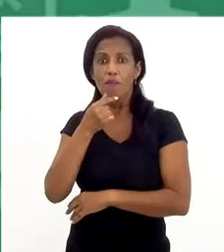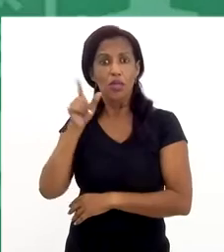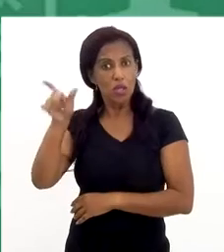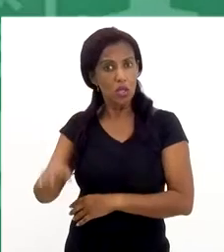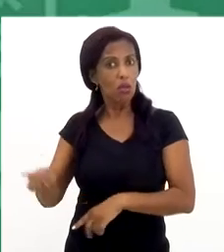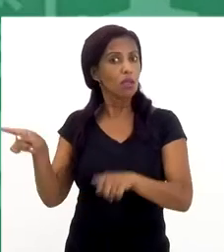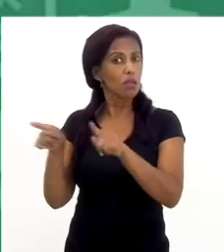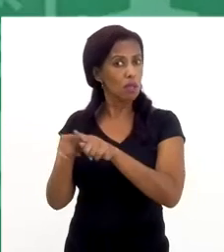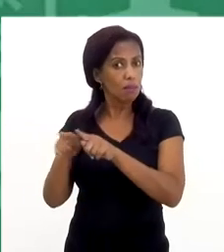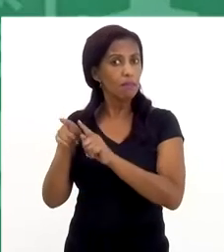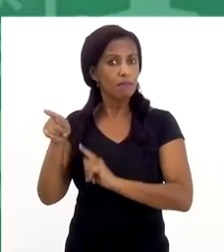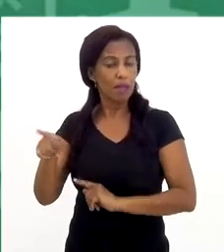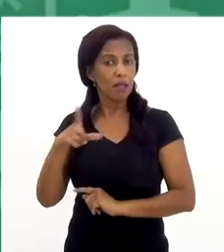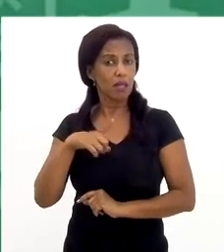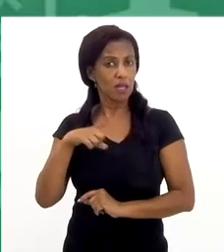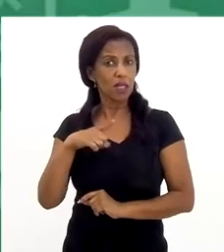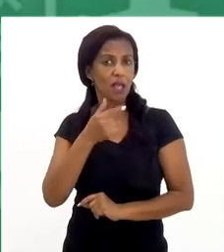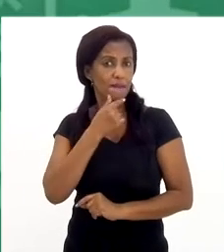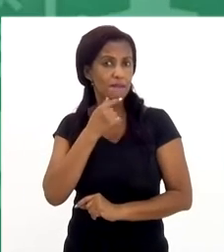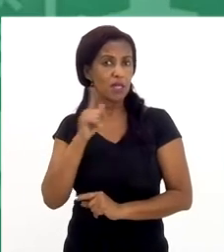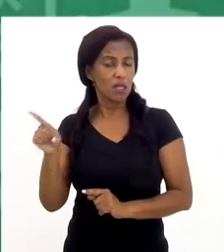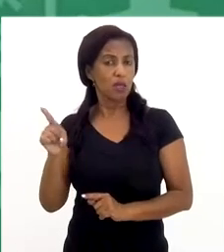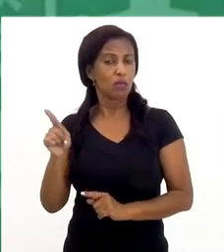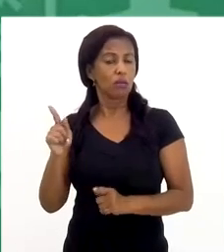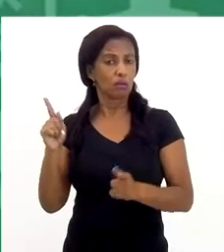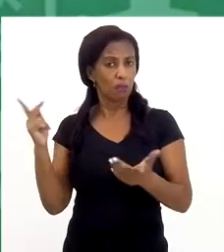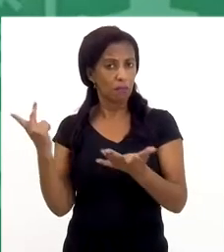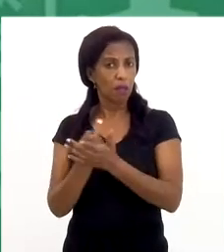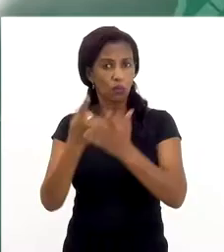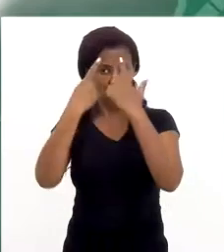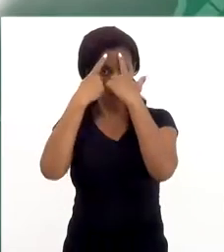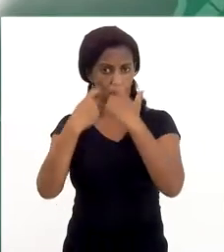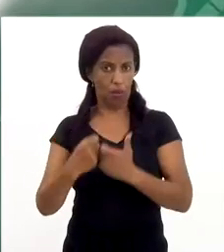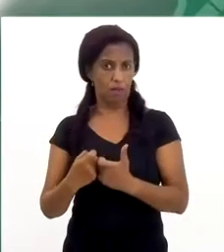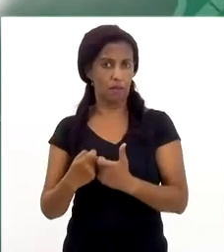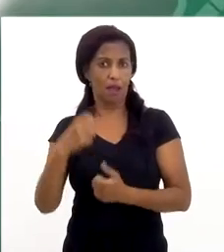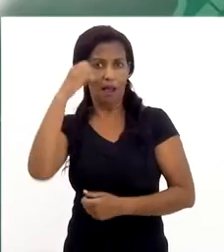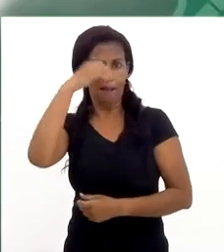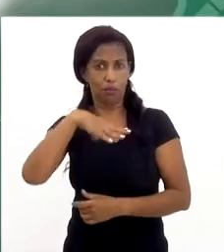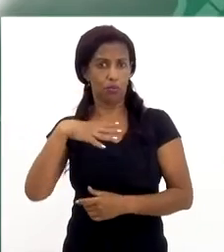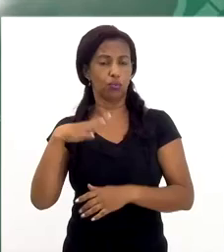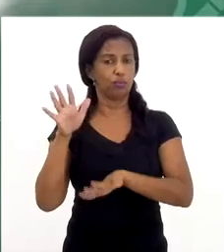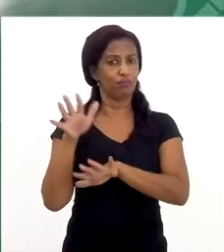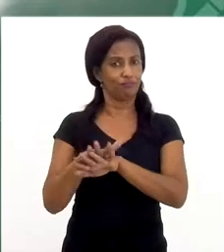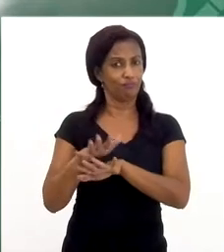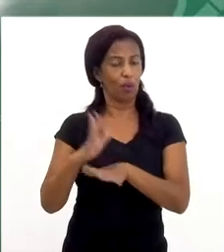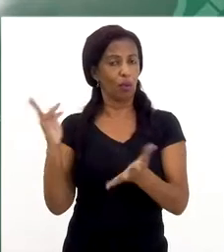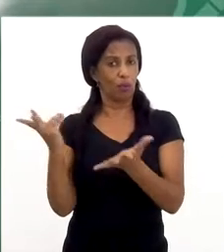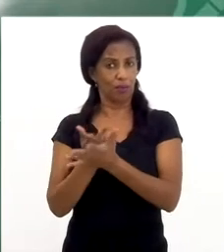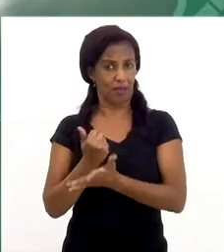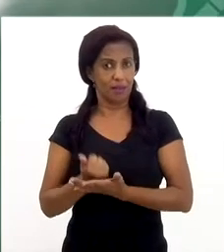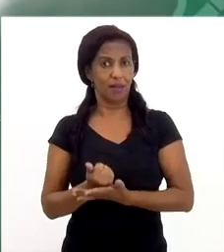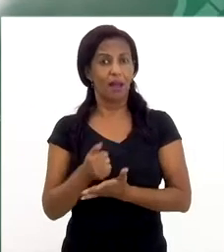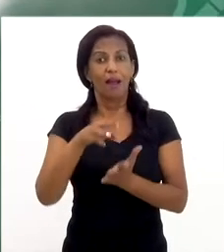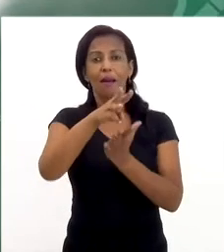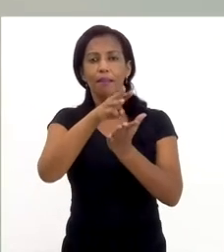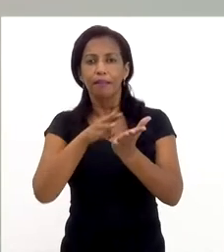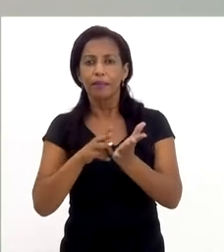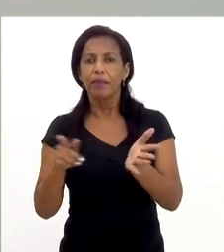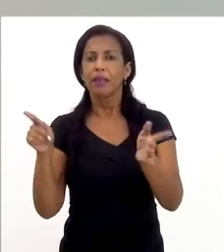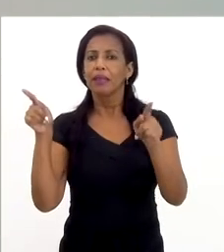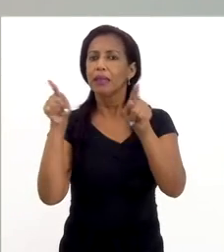vocês também conseguiram identificar a presença de menino de casos em meninos É isso mesmo seja a